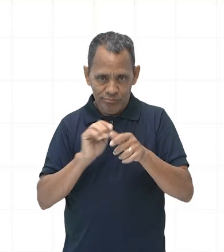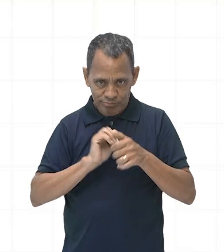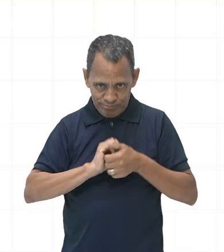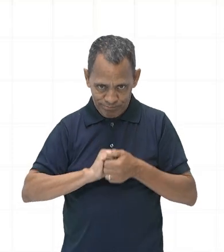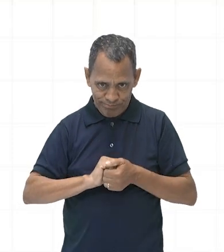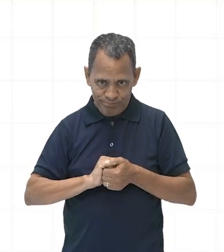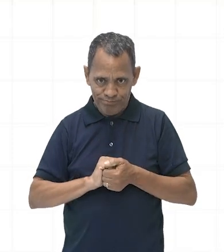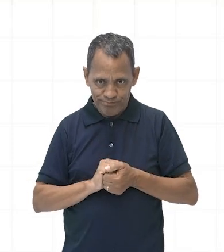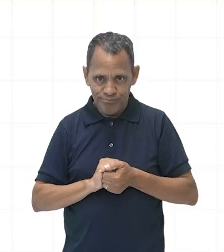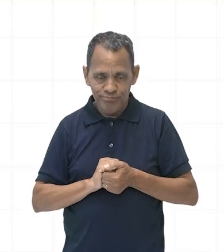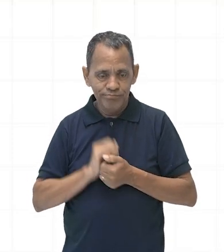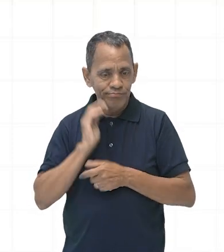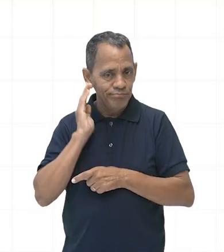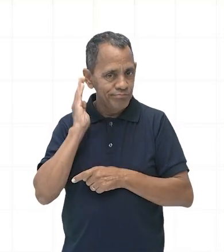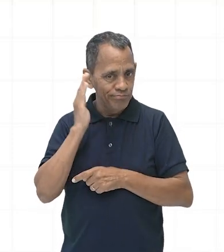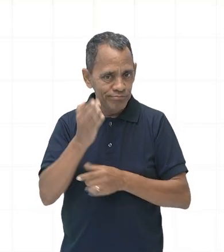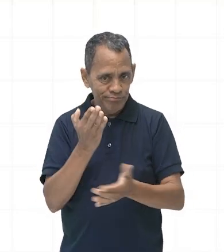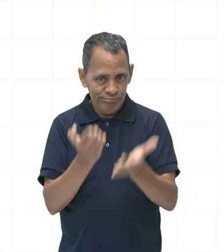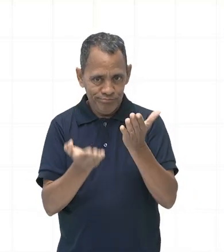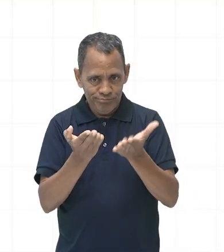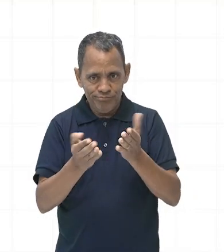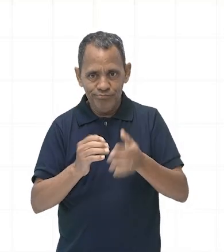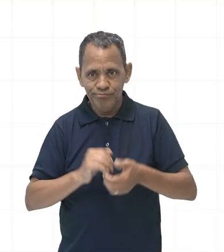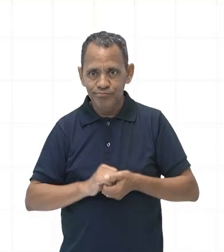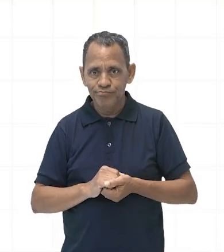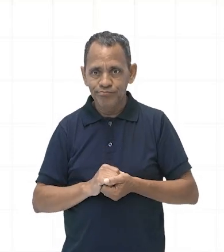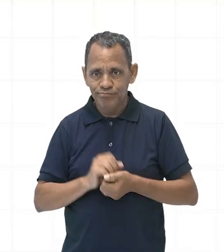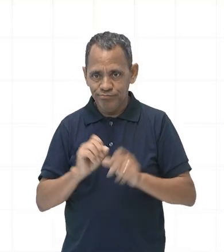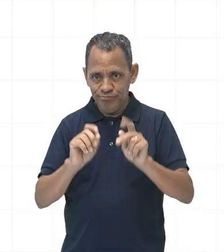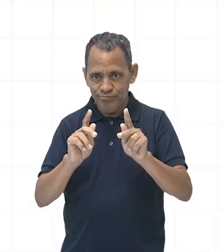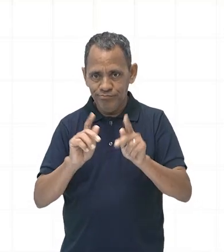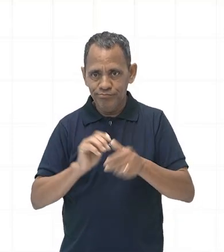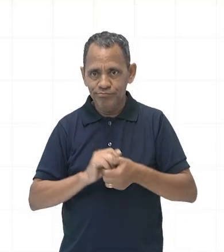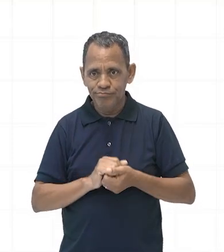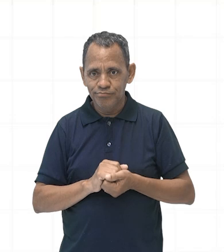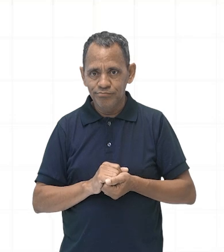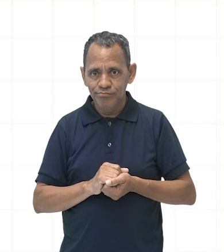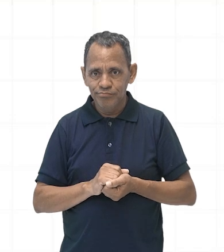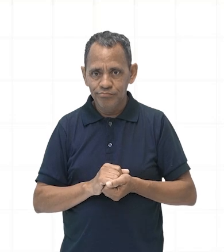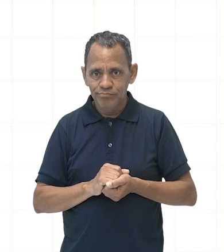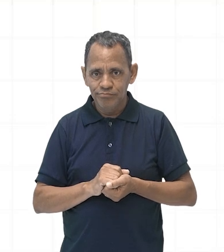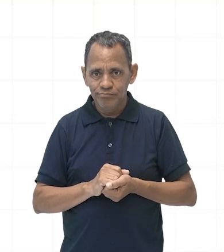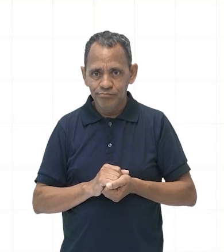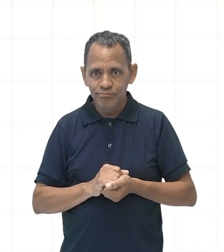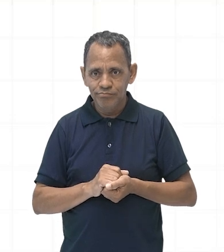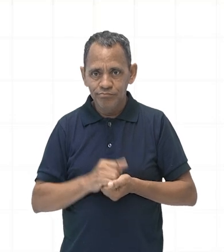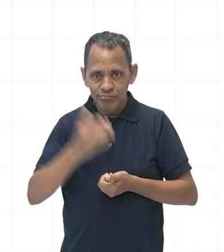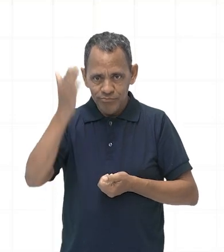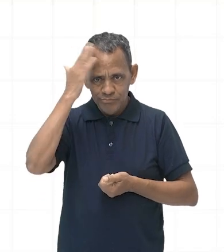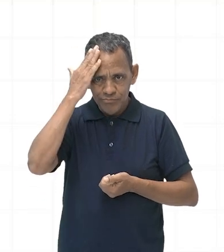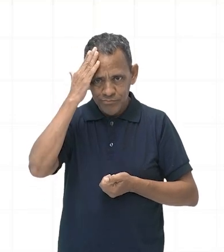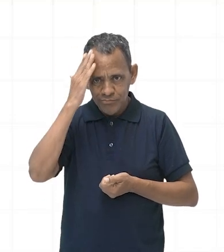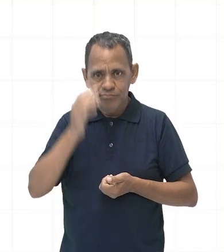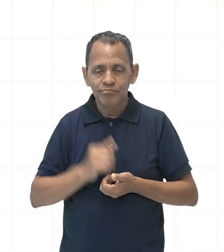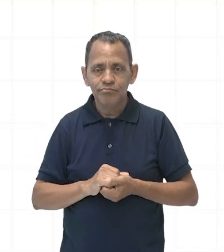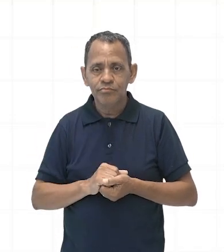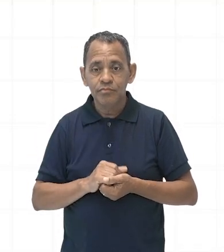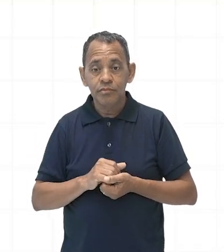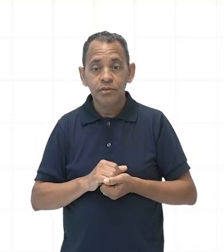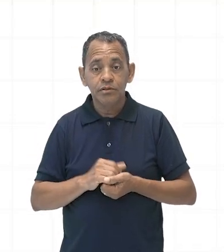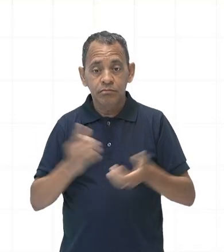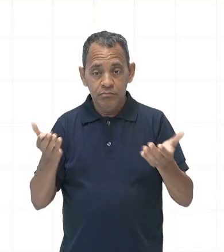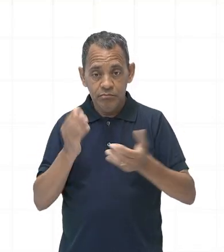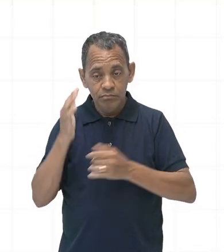é diretamente proporcional. Beleza? Tranquilo até aí? Então, agora nós vamos para a solução do